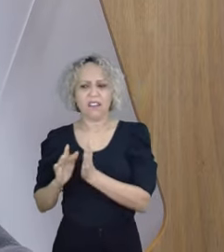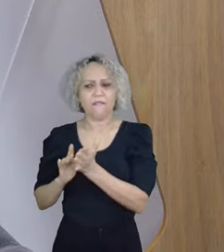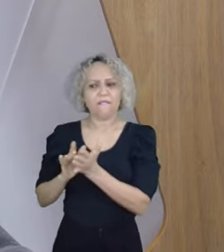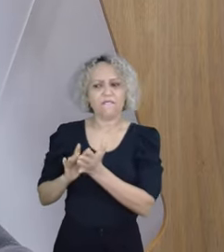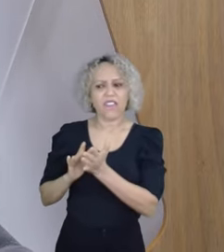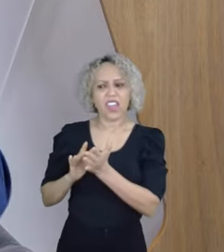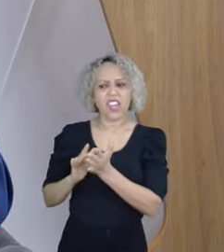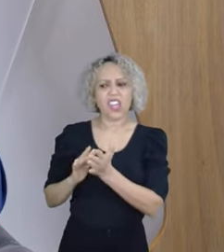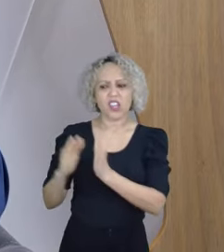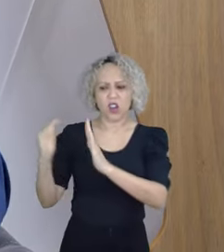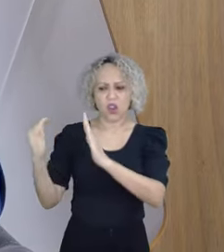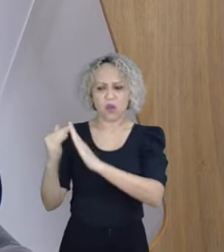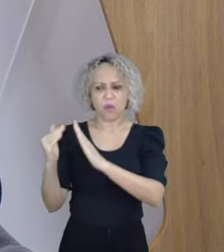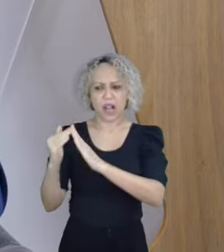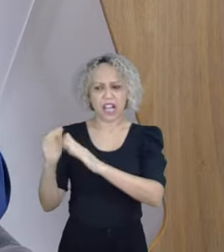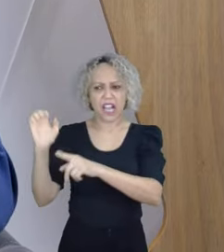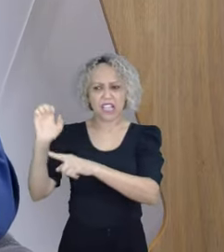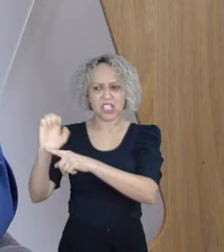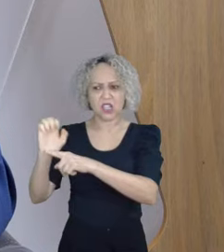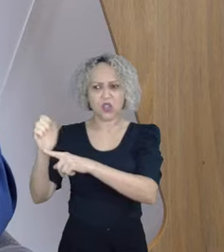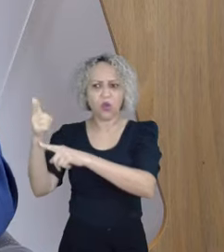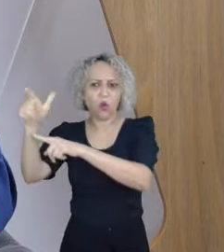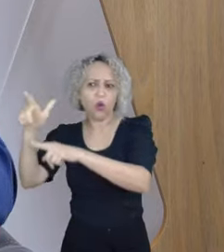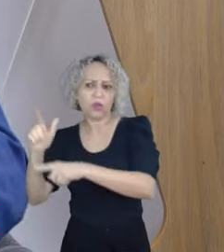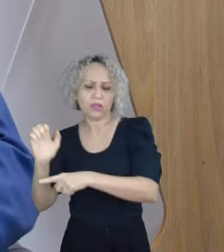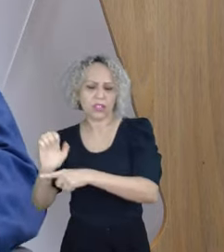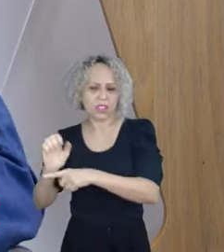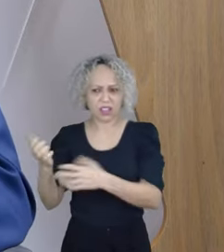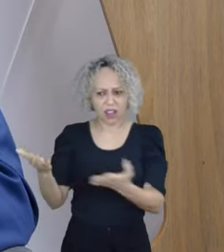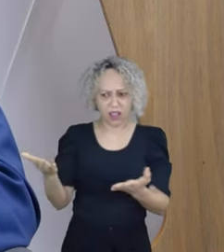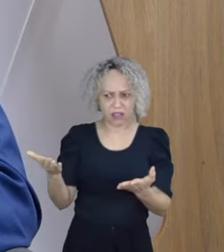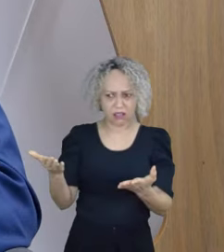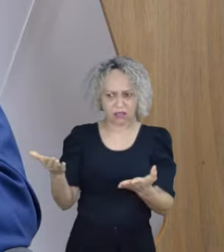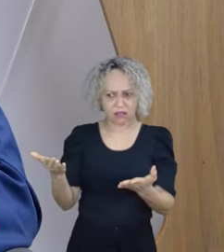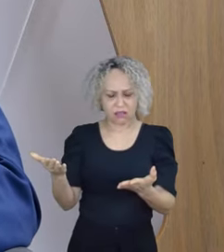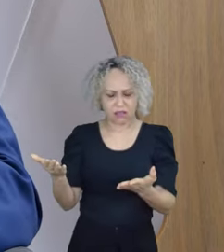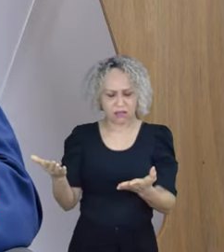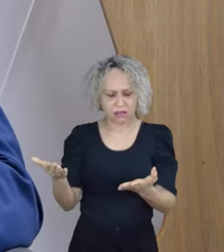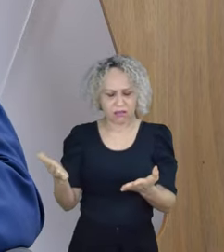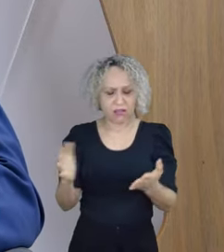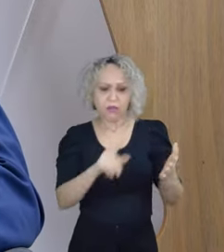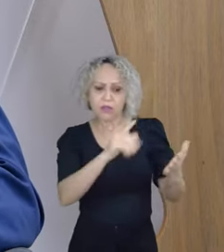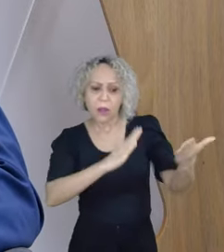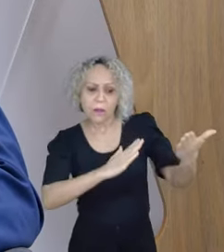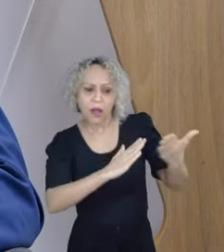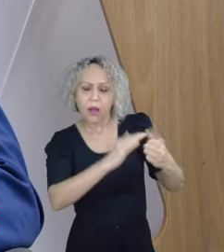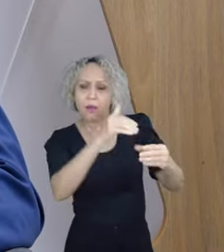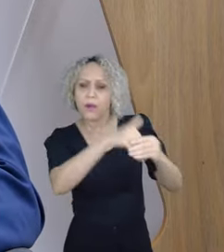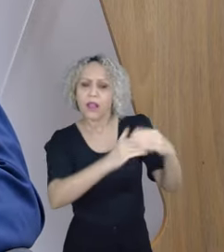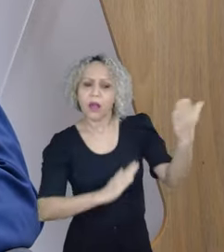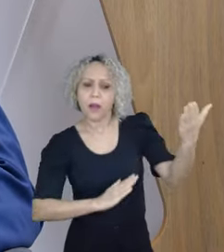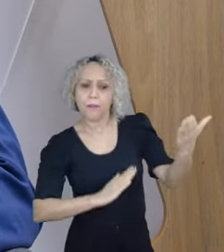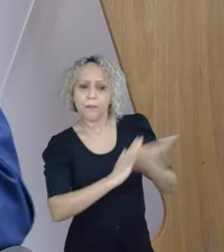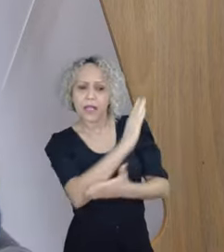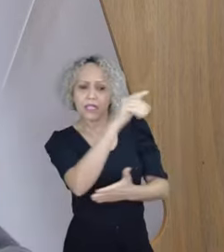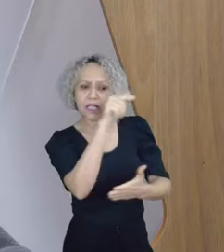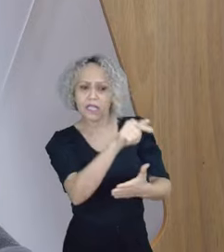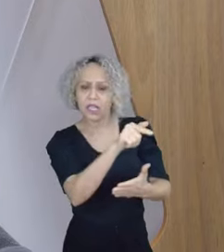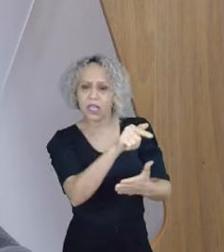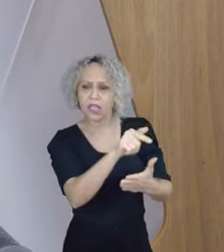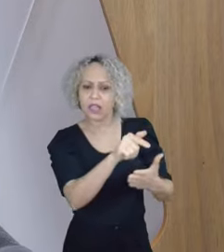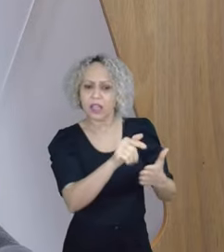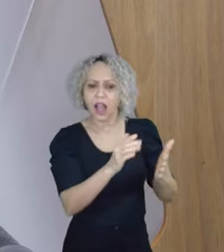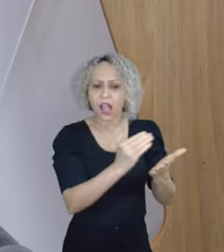vezes criando um prejuízo à disputa que vai ali acontecer com os outros candidatos, com os outros concorrentes, né? Se fosse